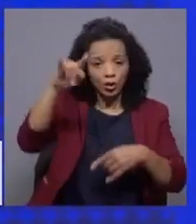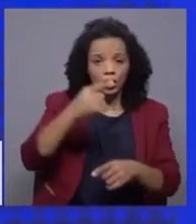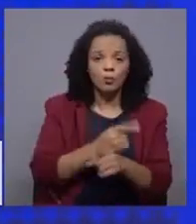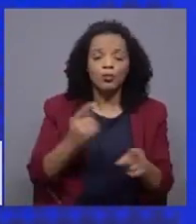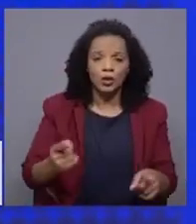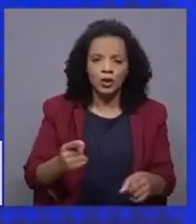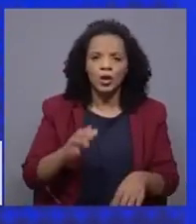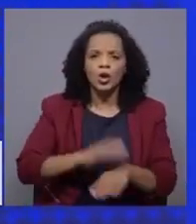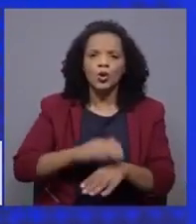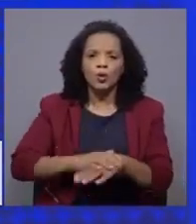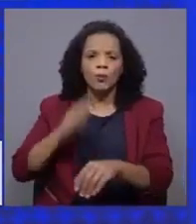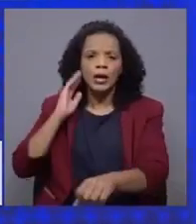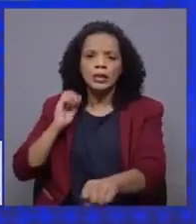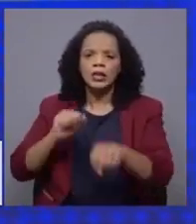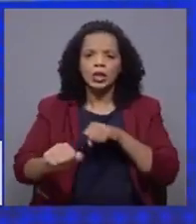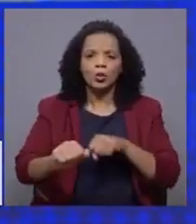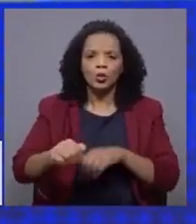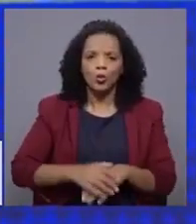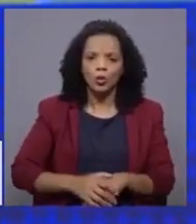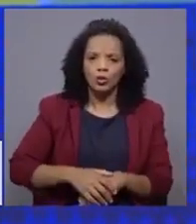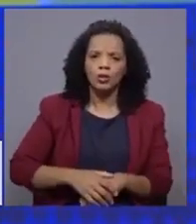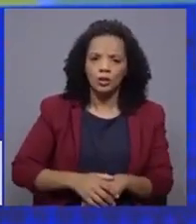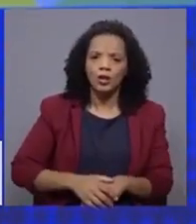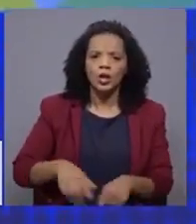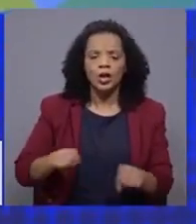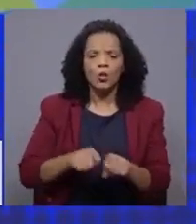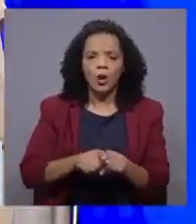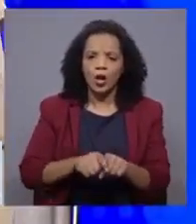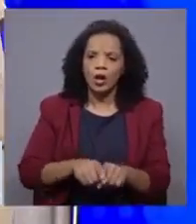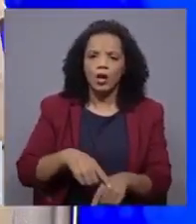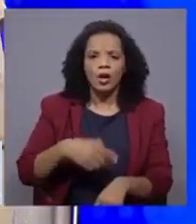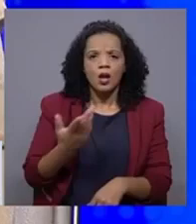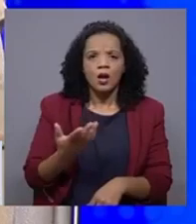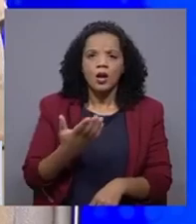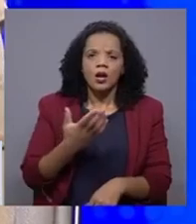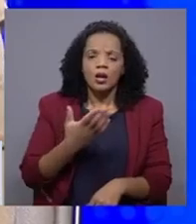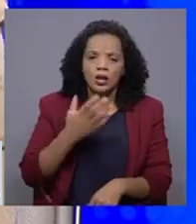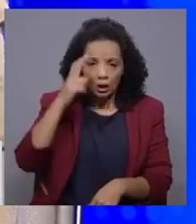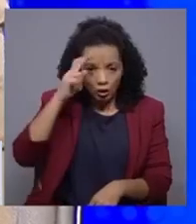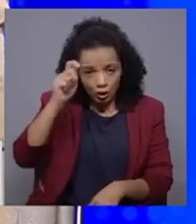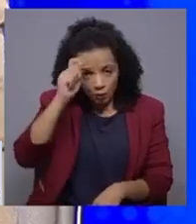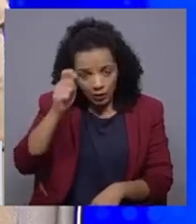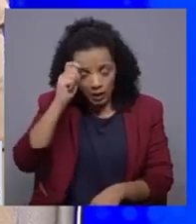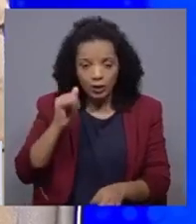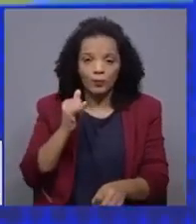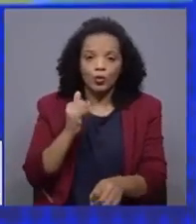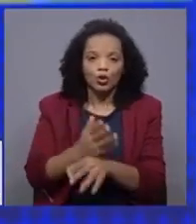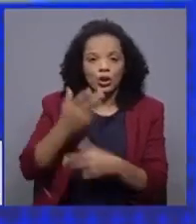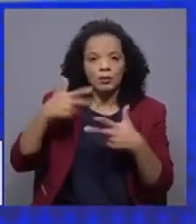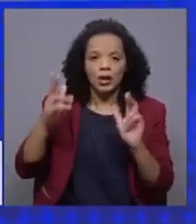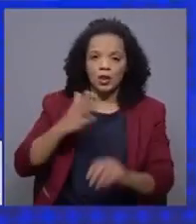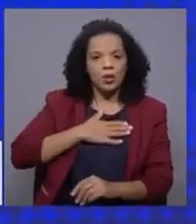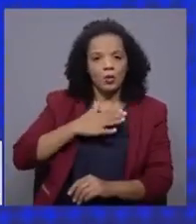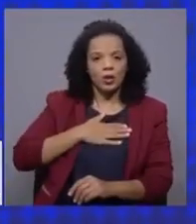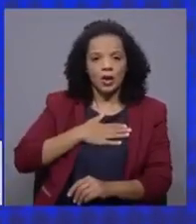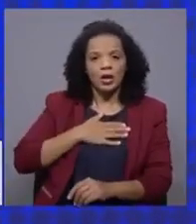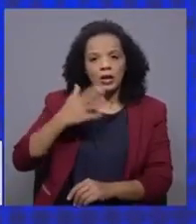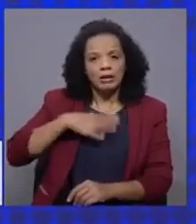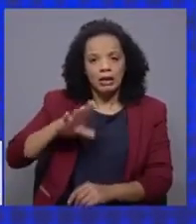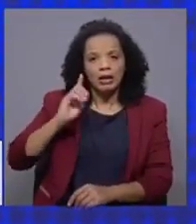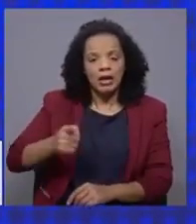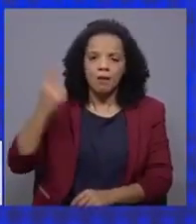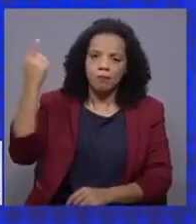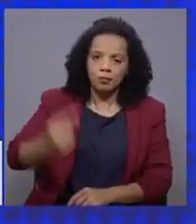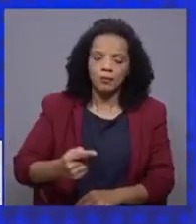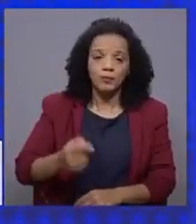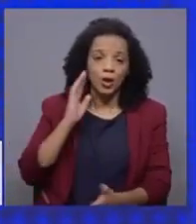partido ditador, tem um gosto diferente dos portugueses e não se contenta em ser diferente e respeitar a liberdade dos outros. Quer impô-la. Inês Sousa Real, permita-me dizer-lhe uma coisa.